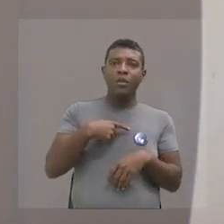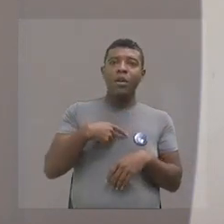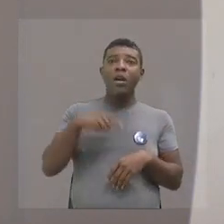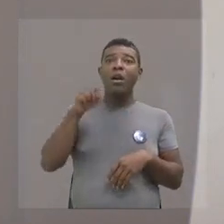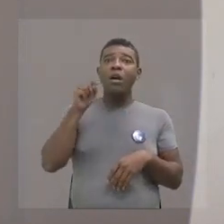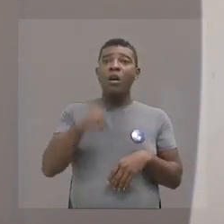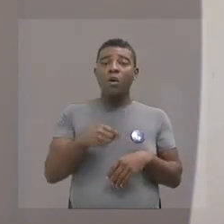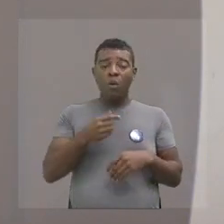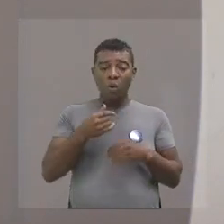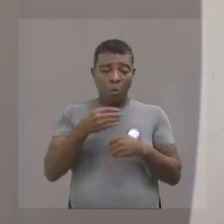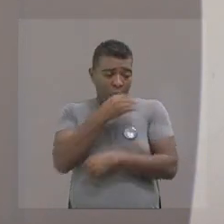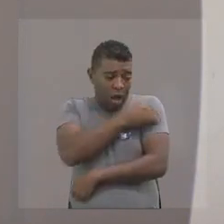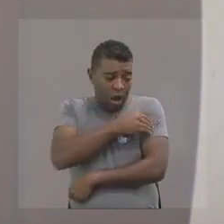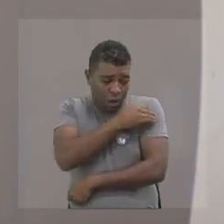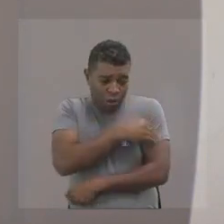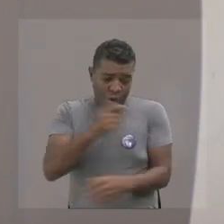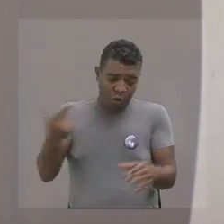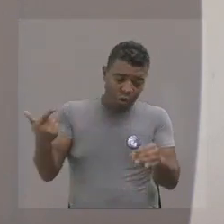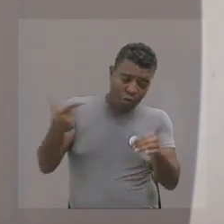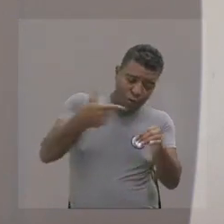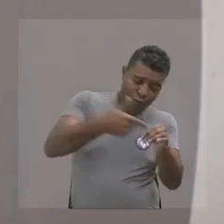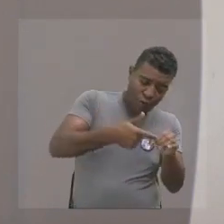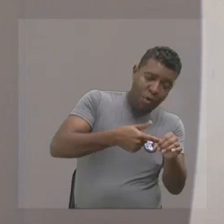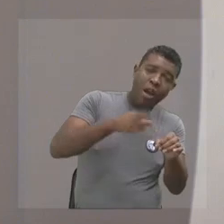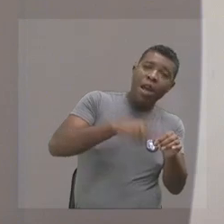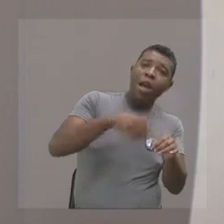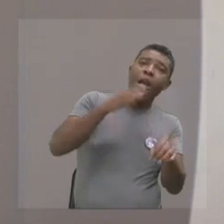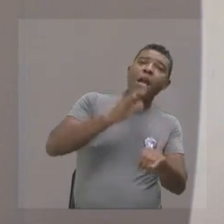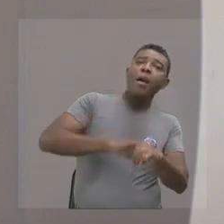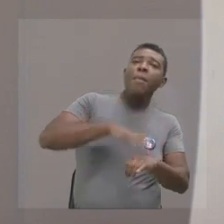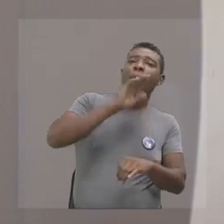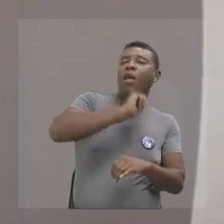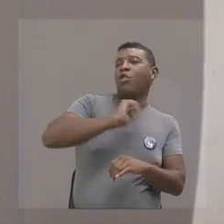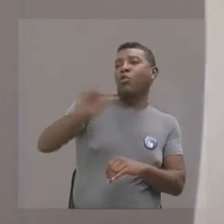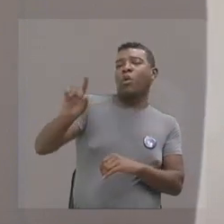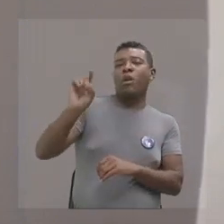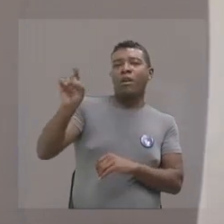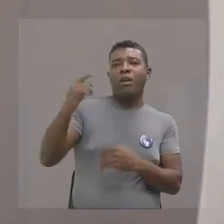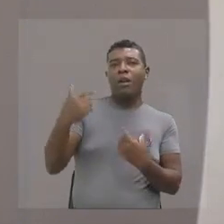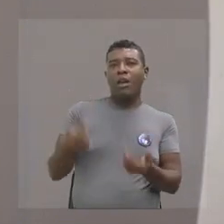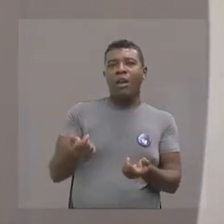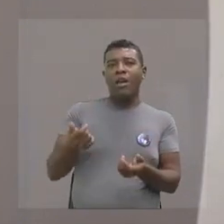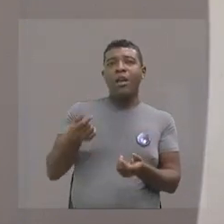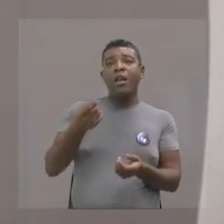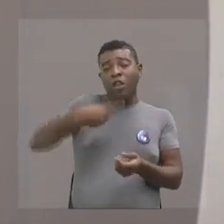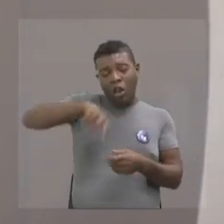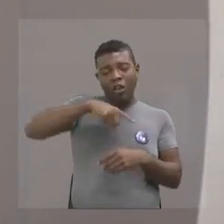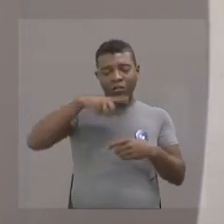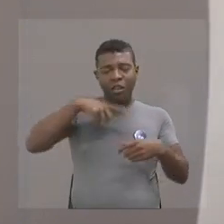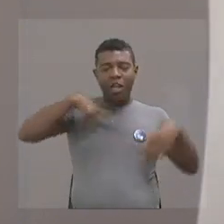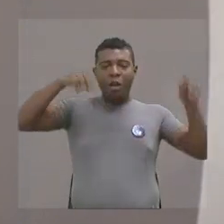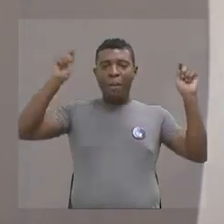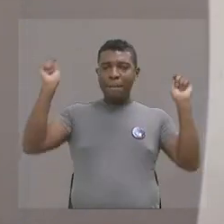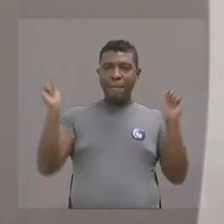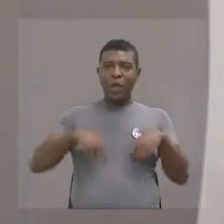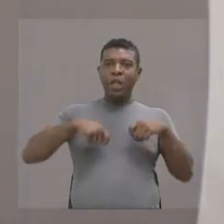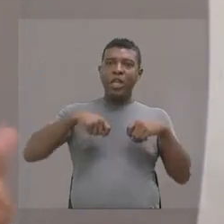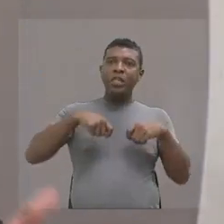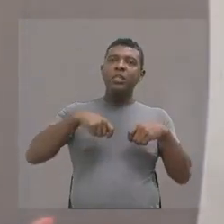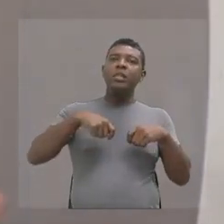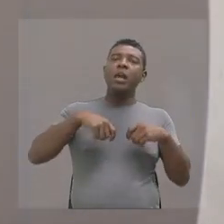do que os combustíveis é de origem fóssil nós temos um potencial enorme Especialmente